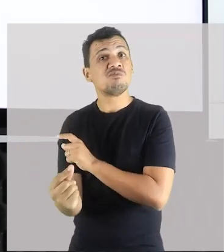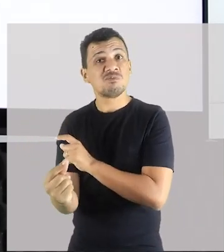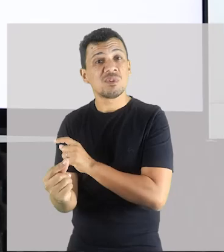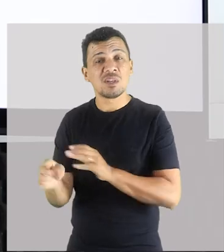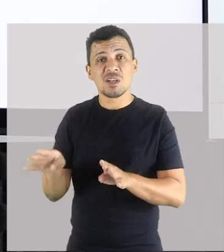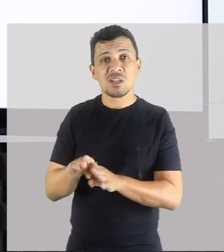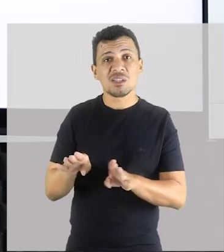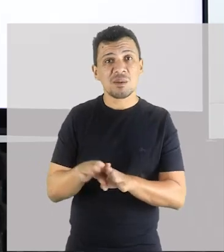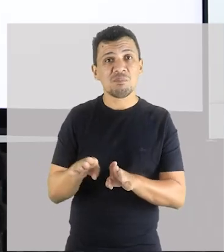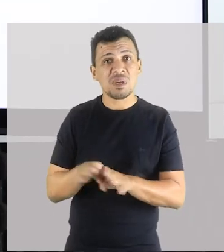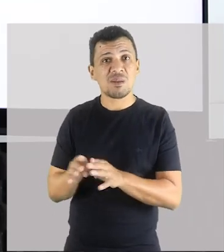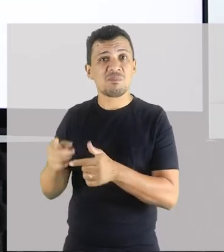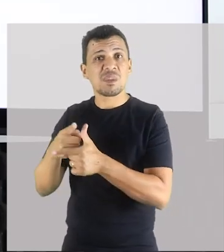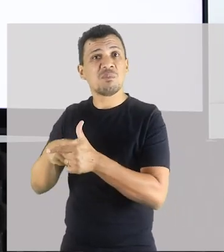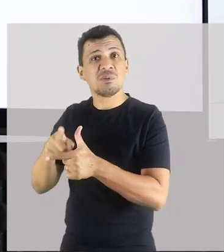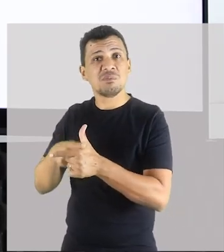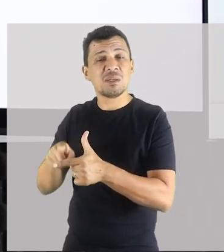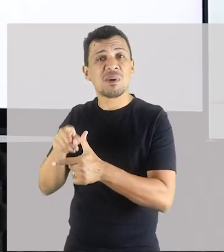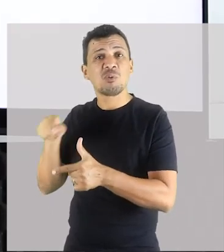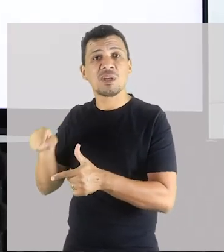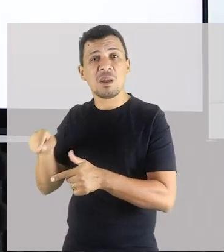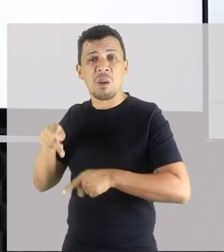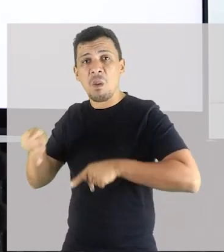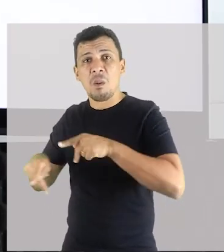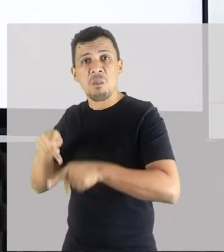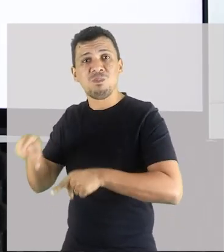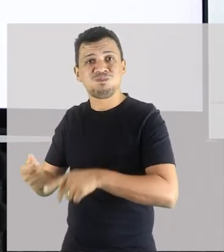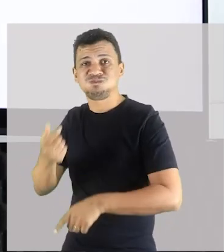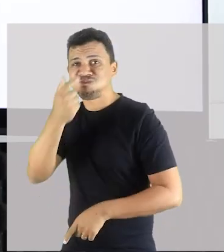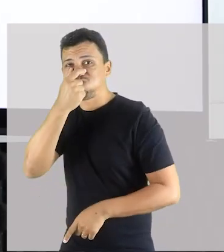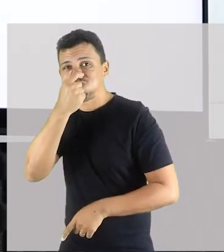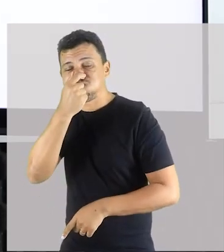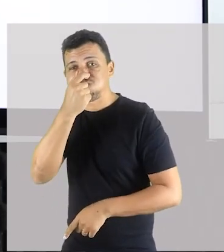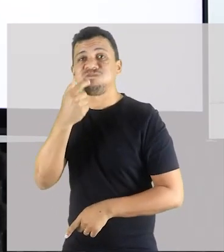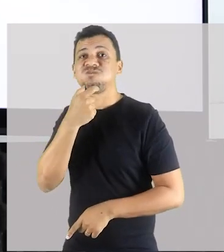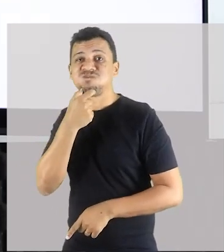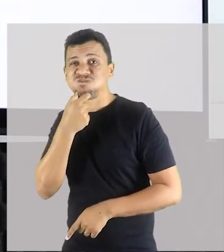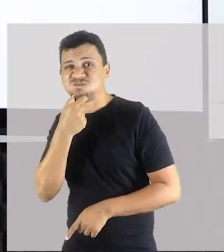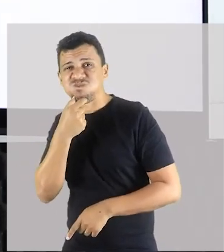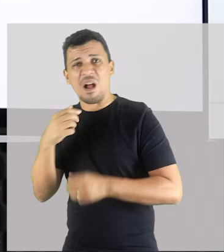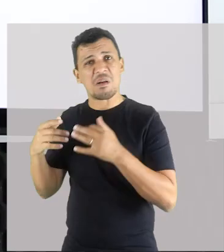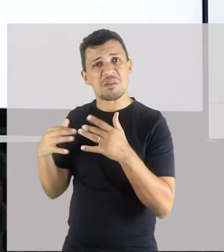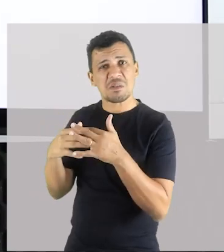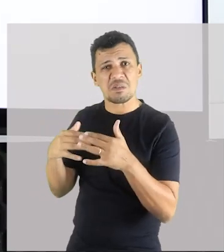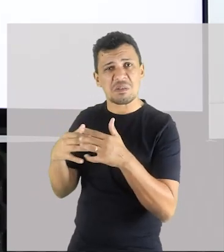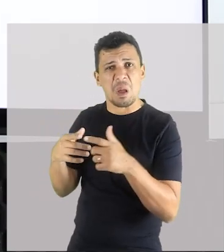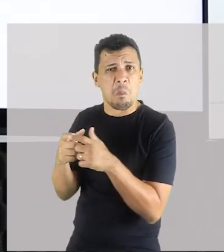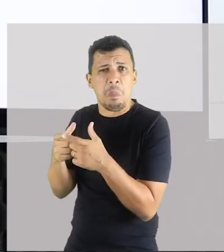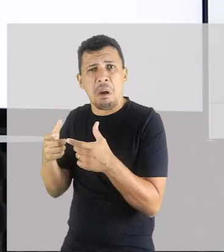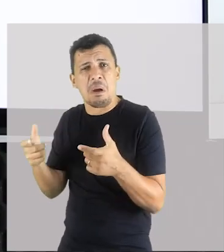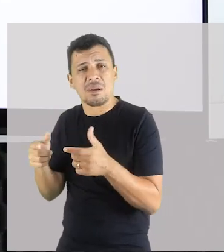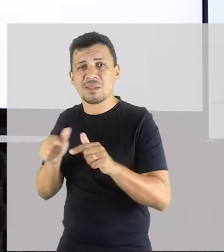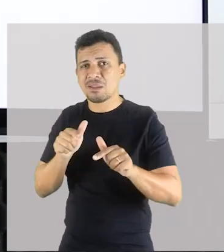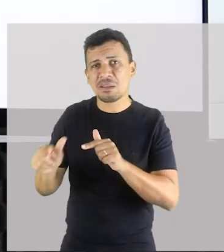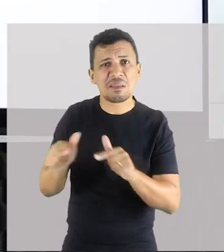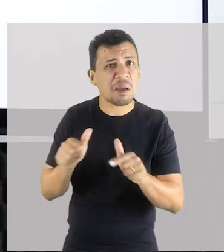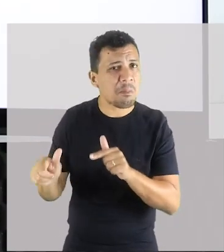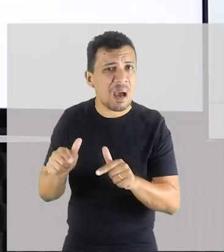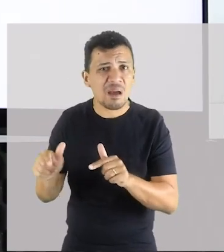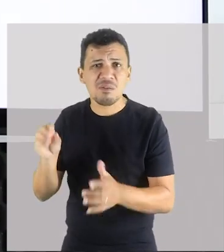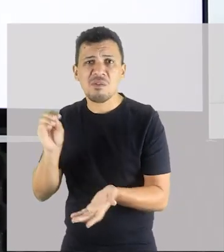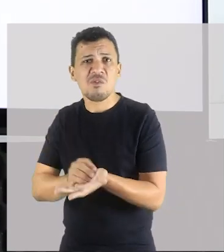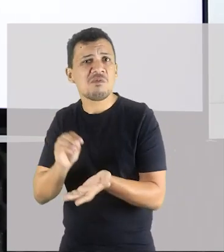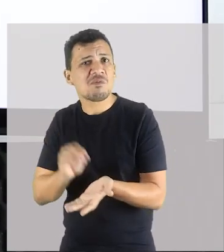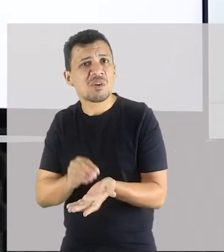também demográfica na Inglaterra, de colocar alguns desses para cá, porque estavam se enchendo as cidades, não tinham trabalho para todos. Era uma